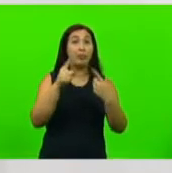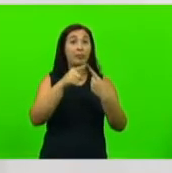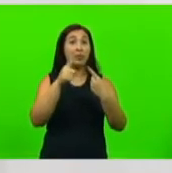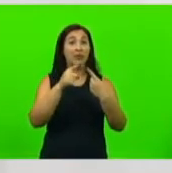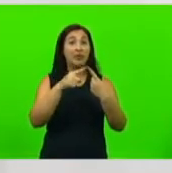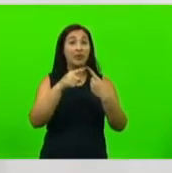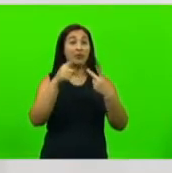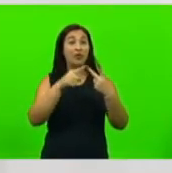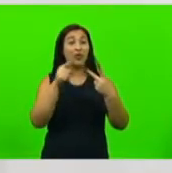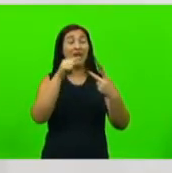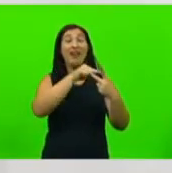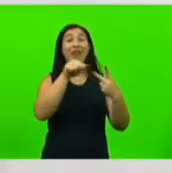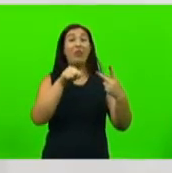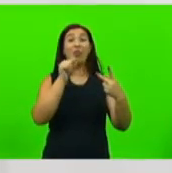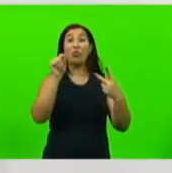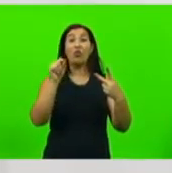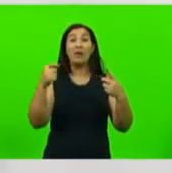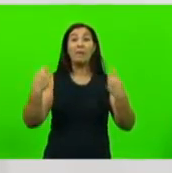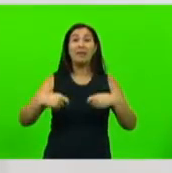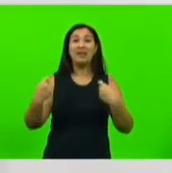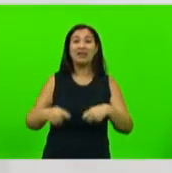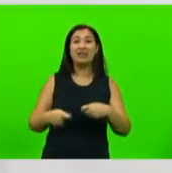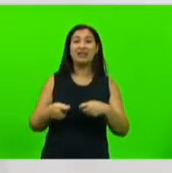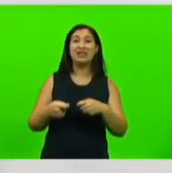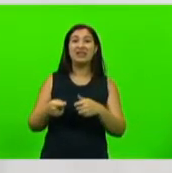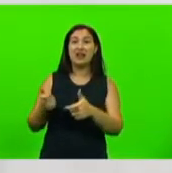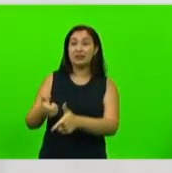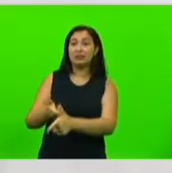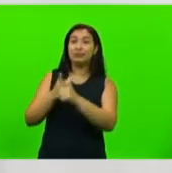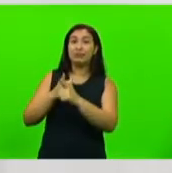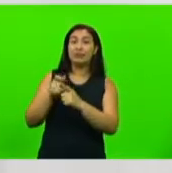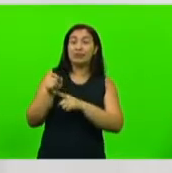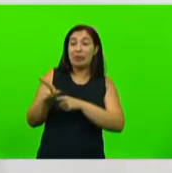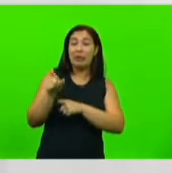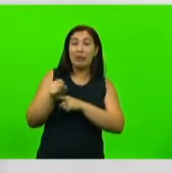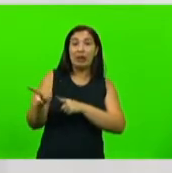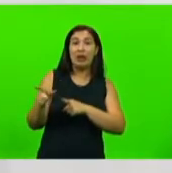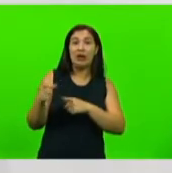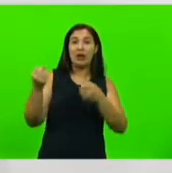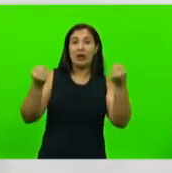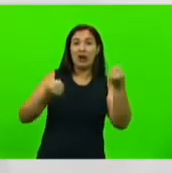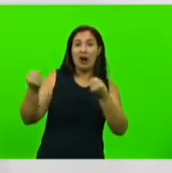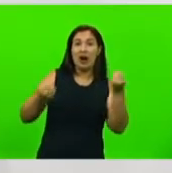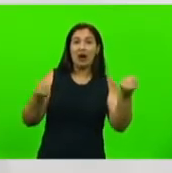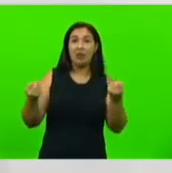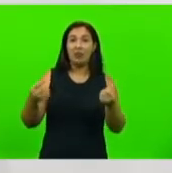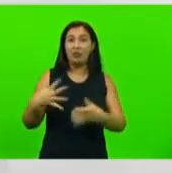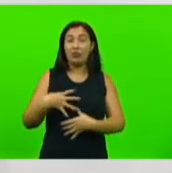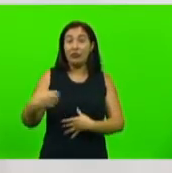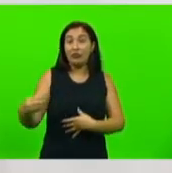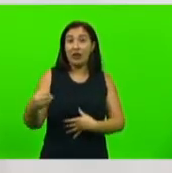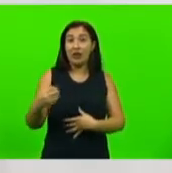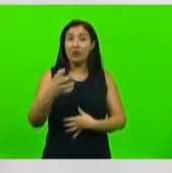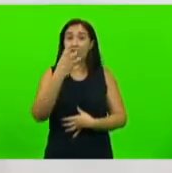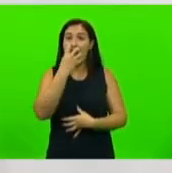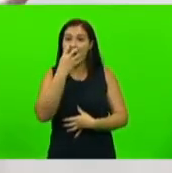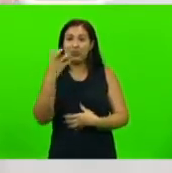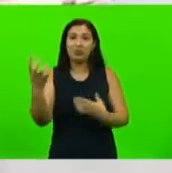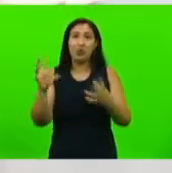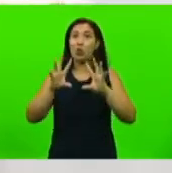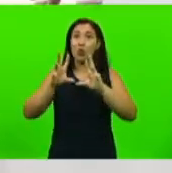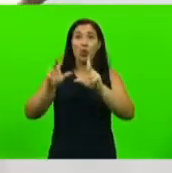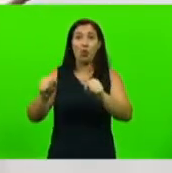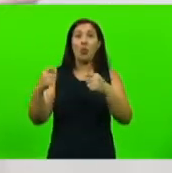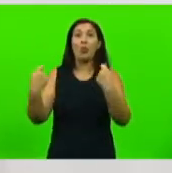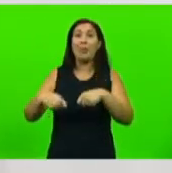tem que penhorar a terra, o carro, se tiver mulher e filhos em penhora também, se tiver cachorro vai junto na penhora do banco.